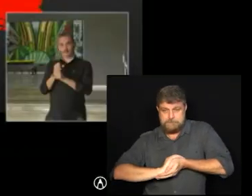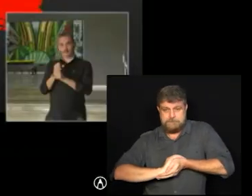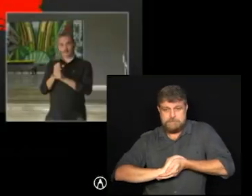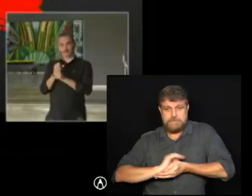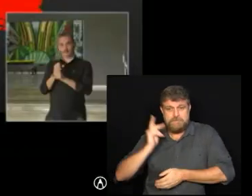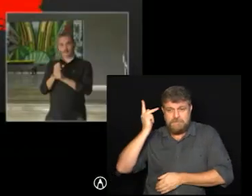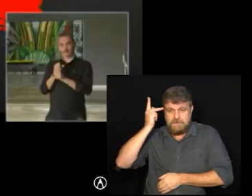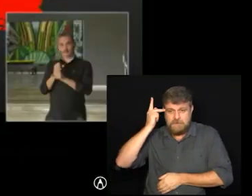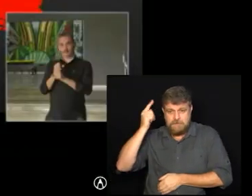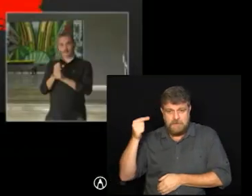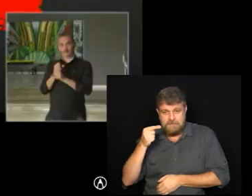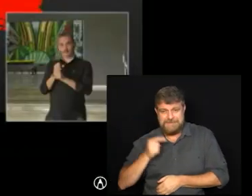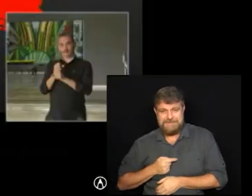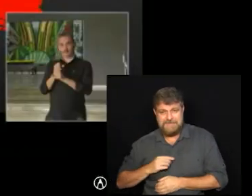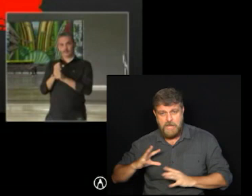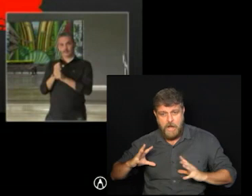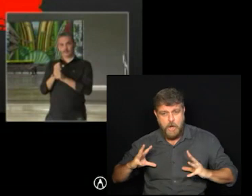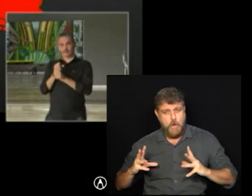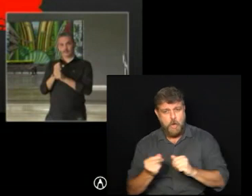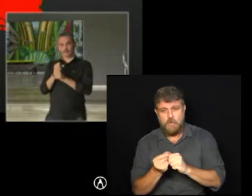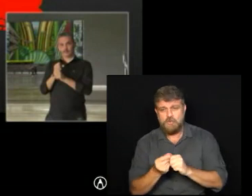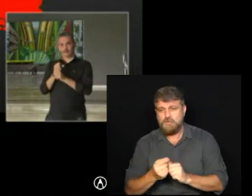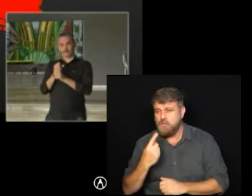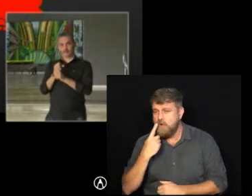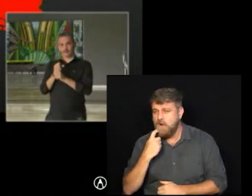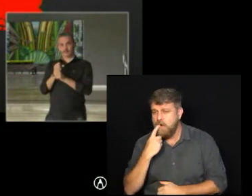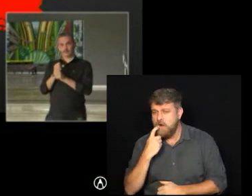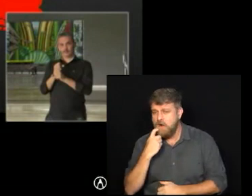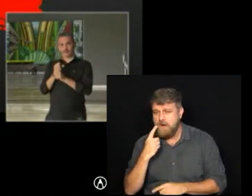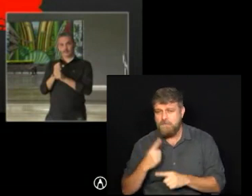estado está na fase emergencial, por quê?